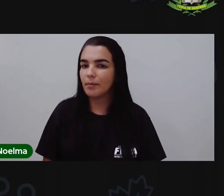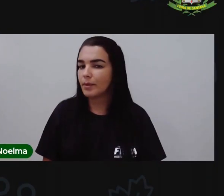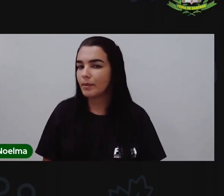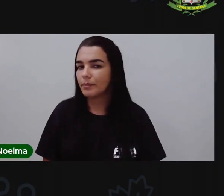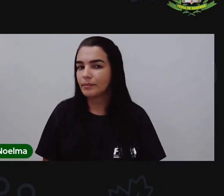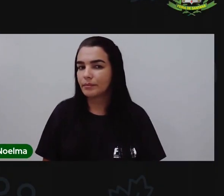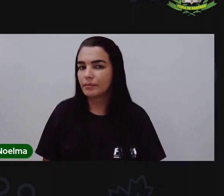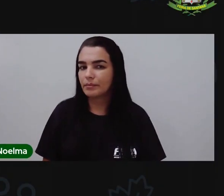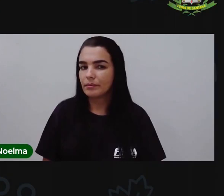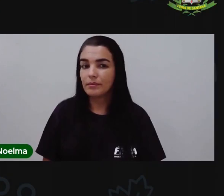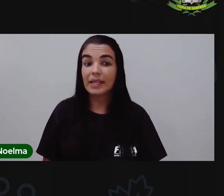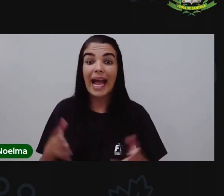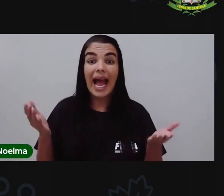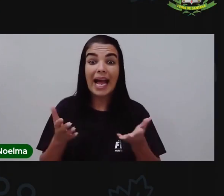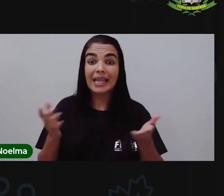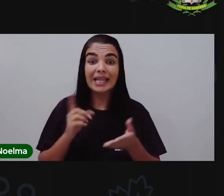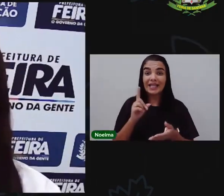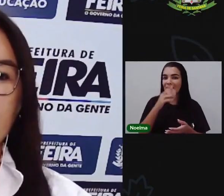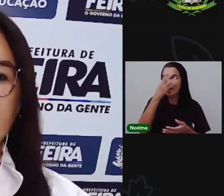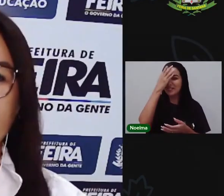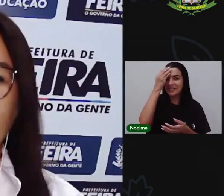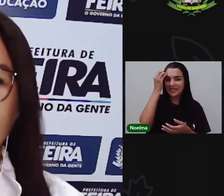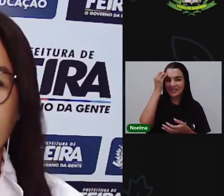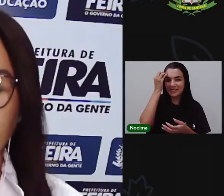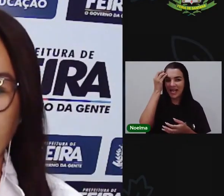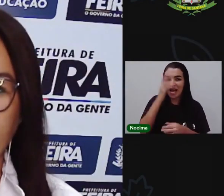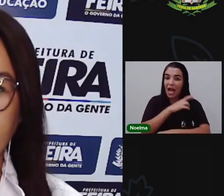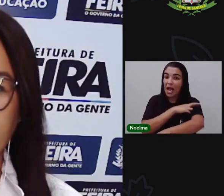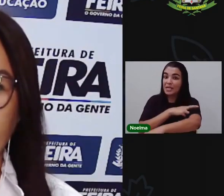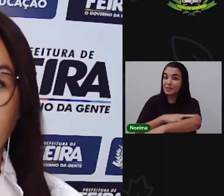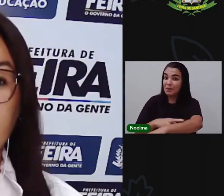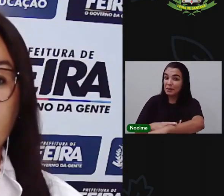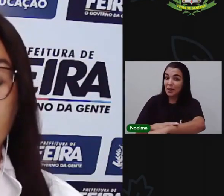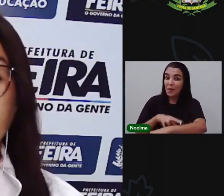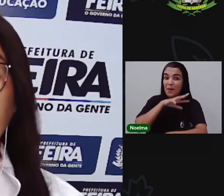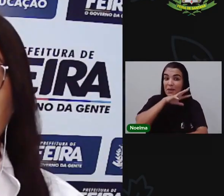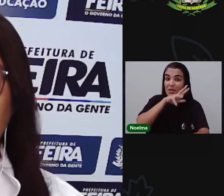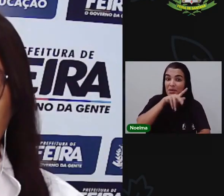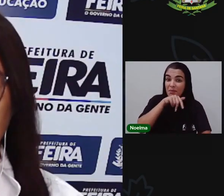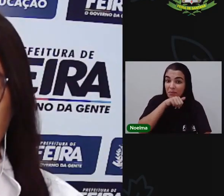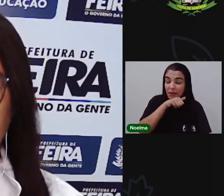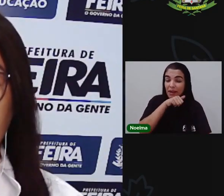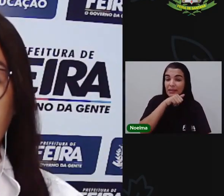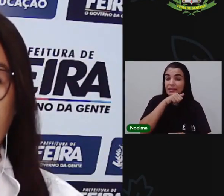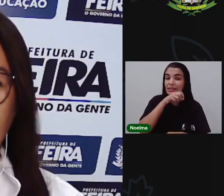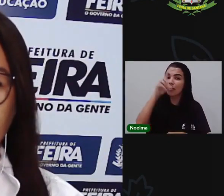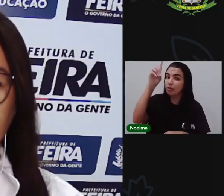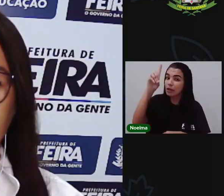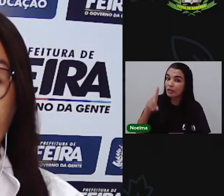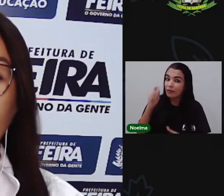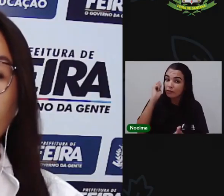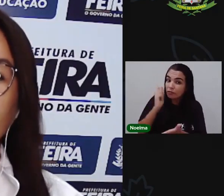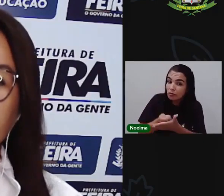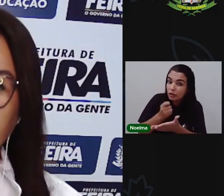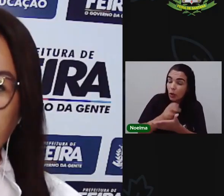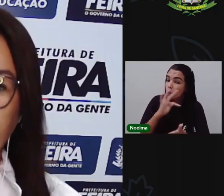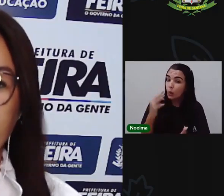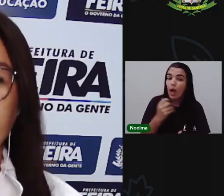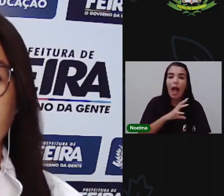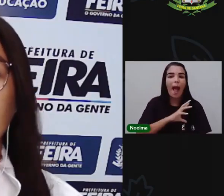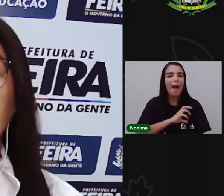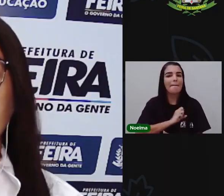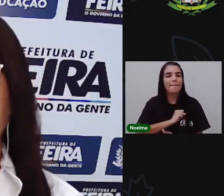E não se esqueçam, respeitar os animais é um dever de todos. Amá-los é um